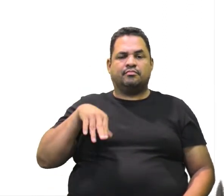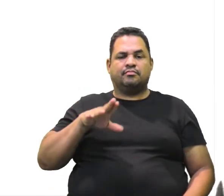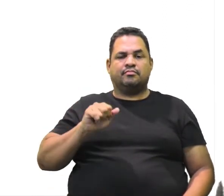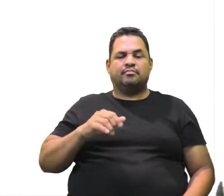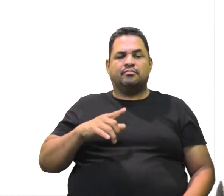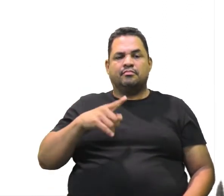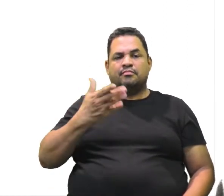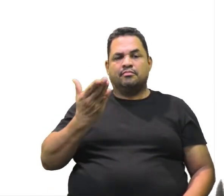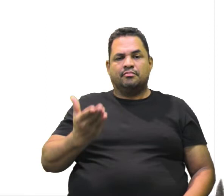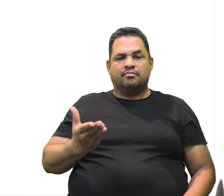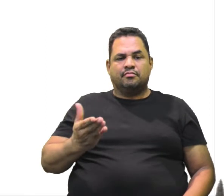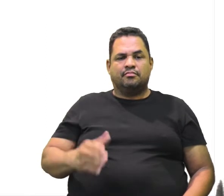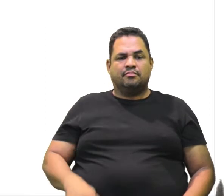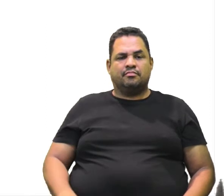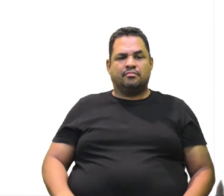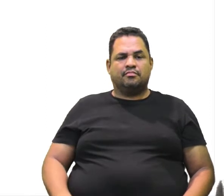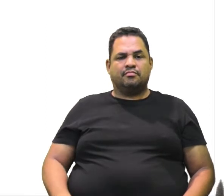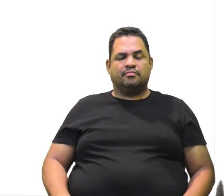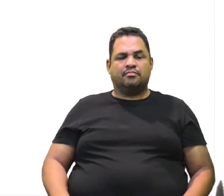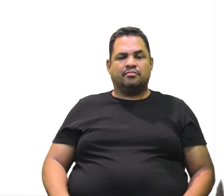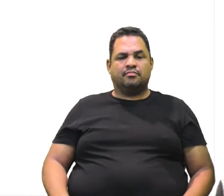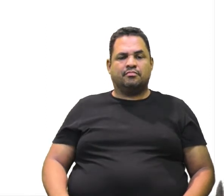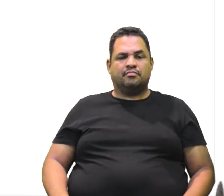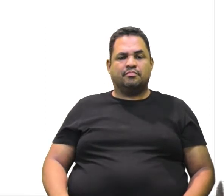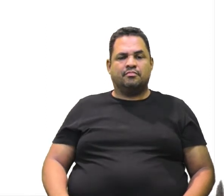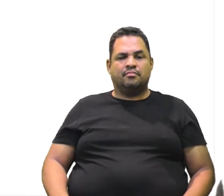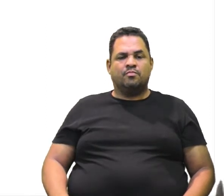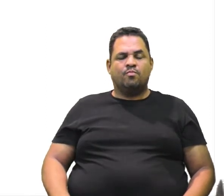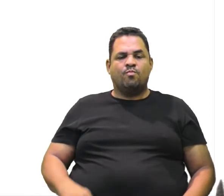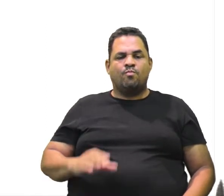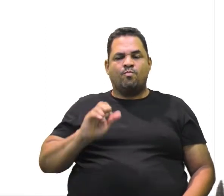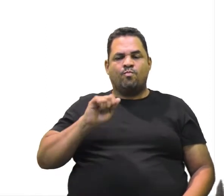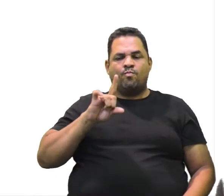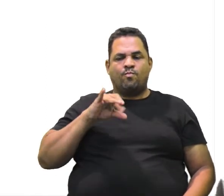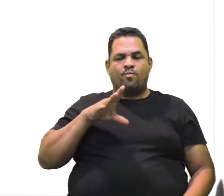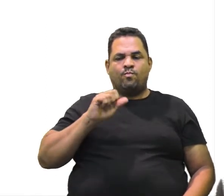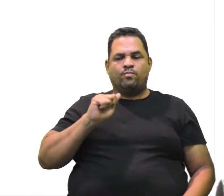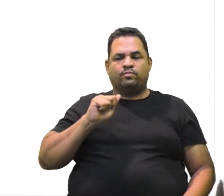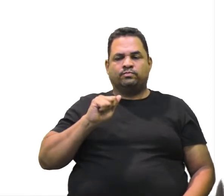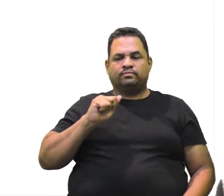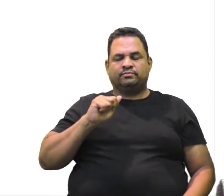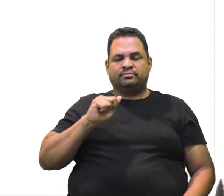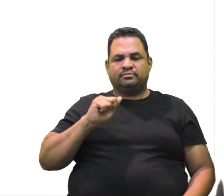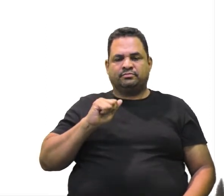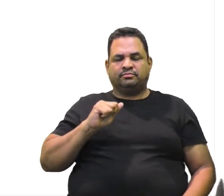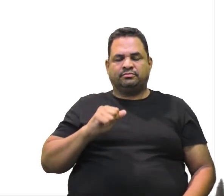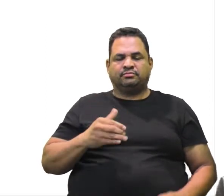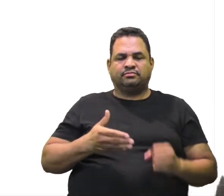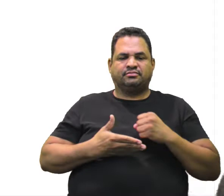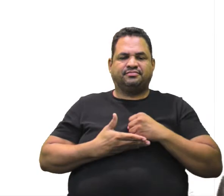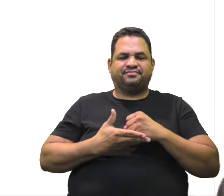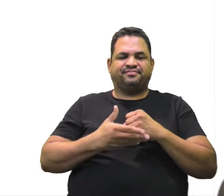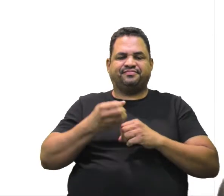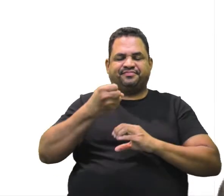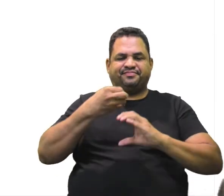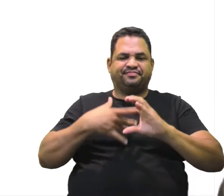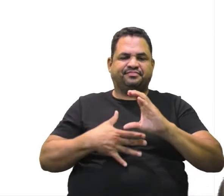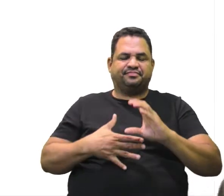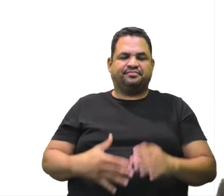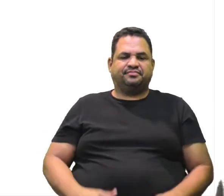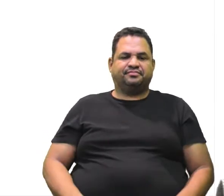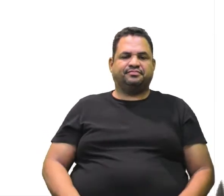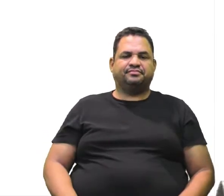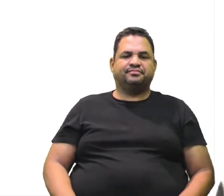são consideradas com caráter alcalinos ou com caráteres básicas, né?